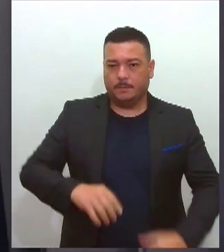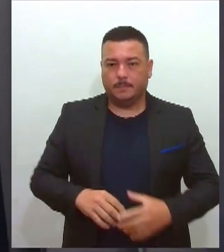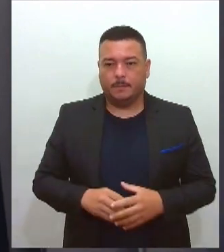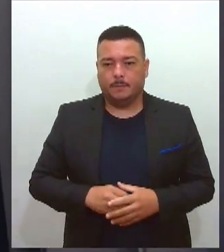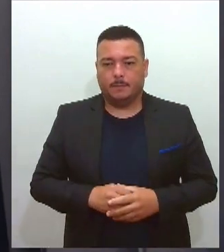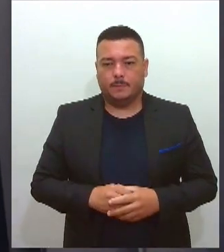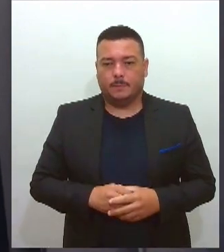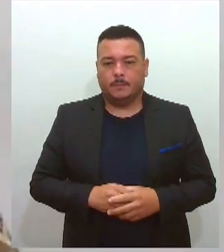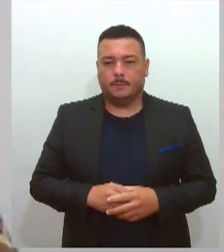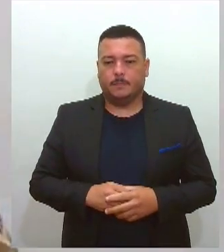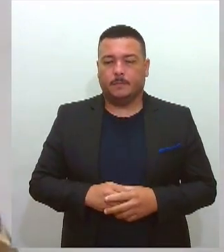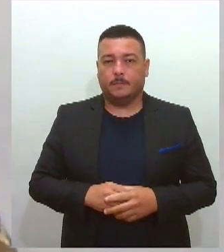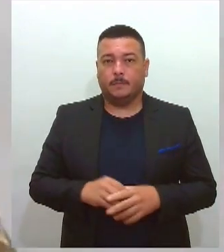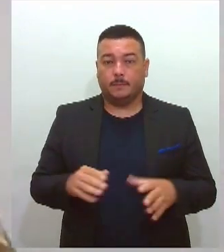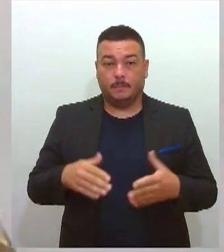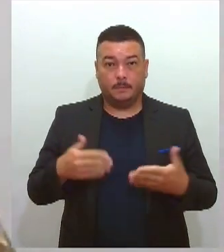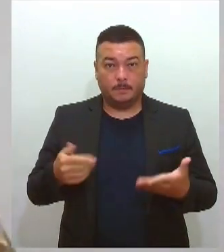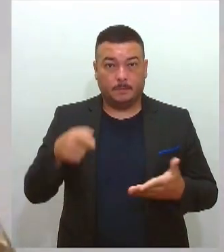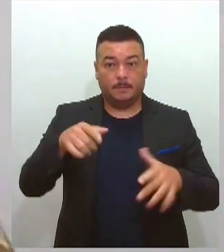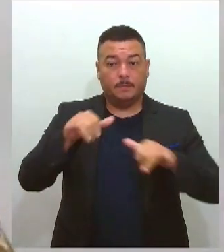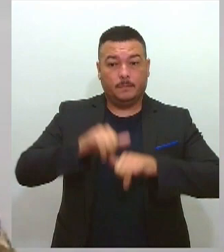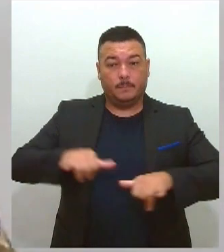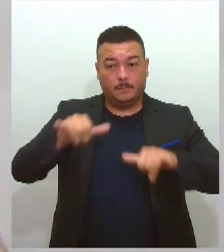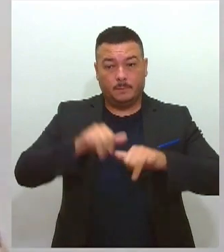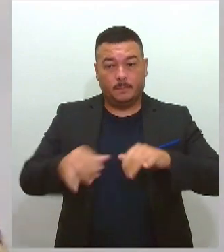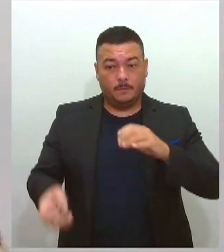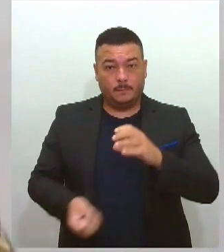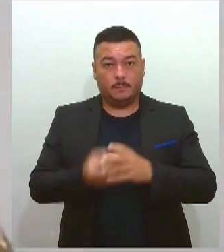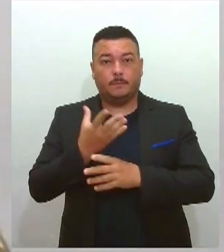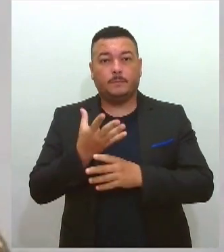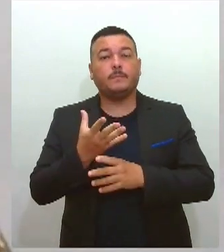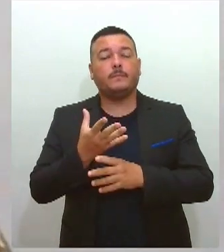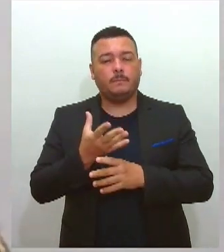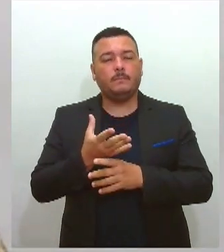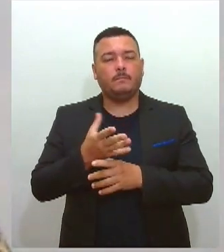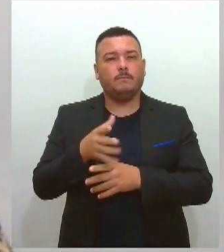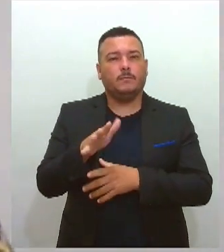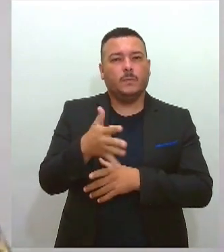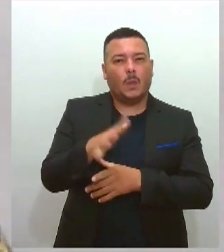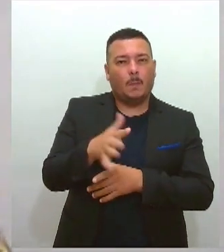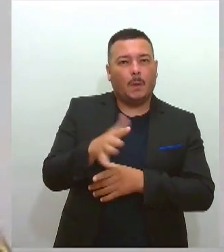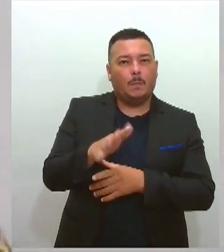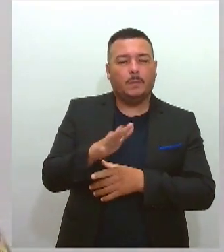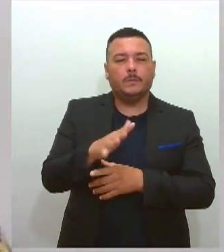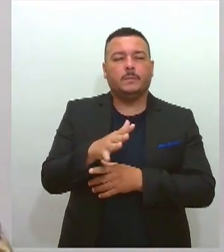Então, Acival, essa campanha ela surgiu ali mais ou menos em